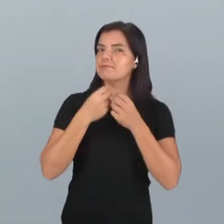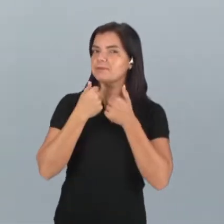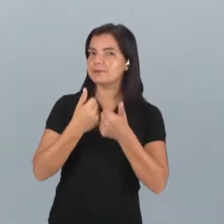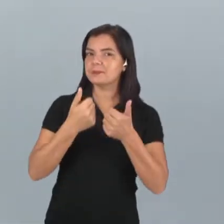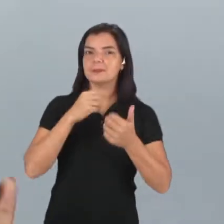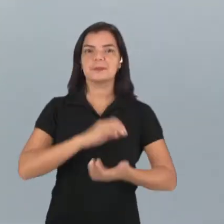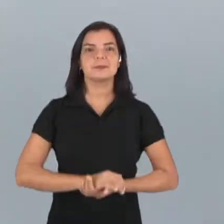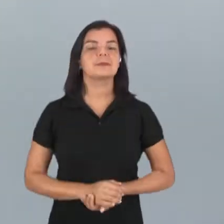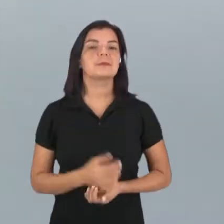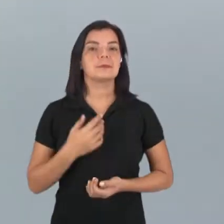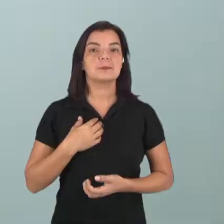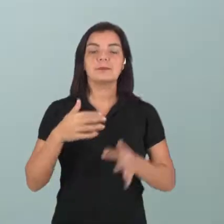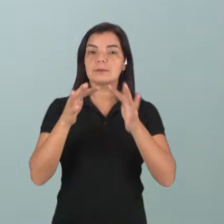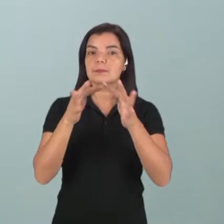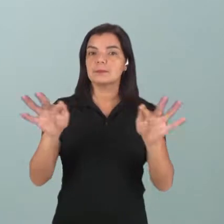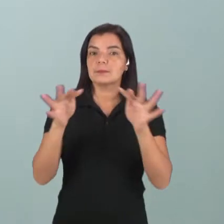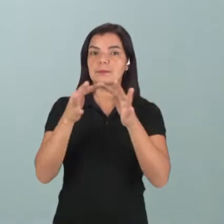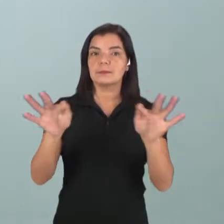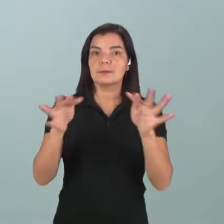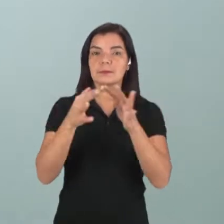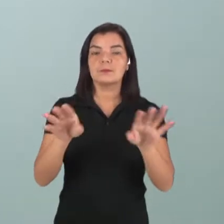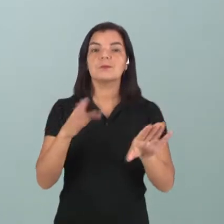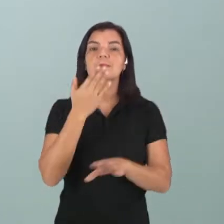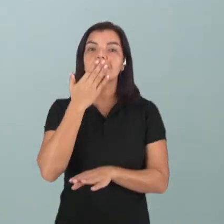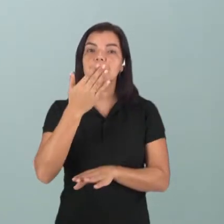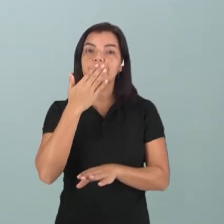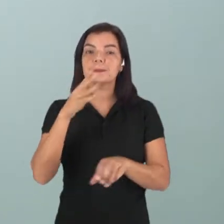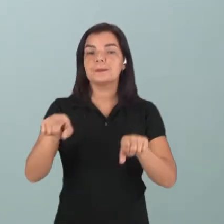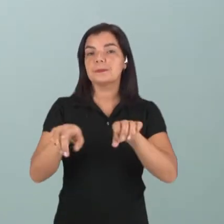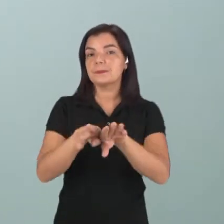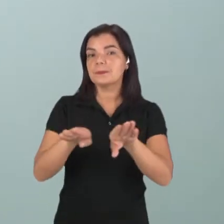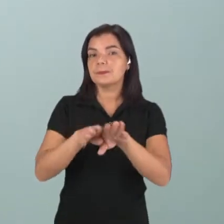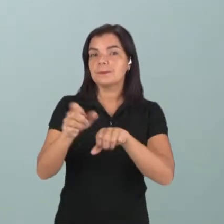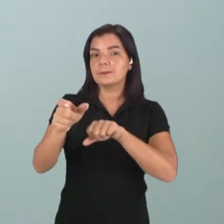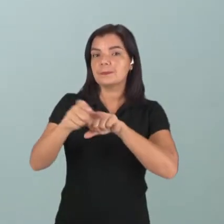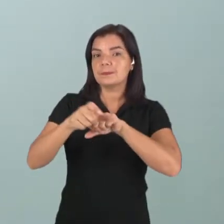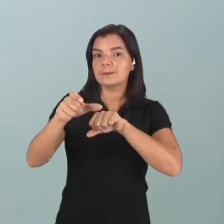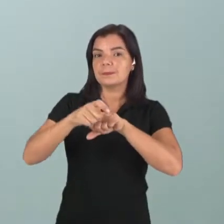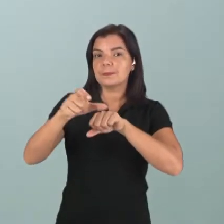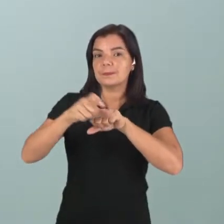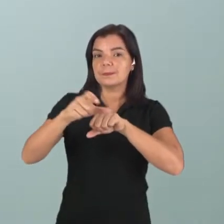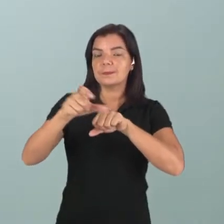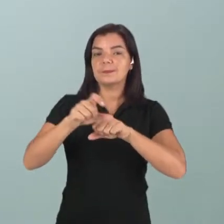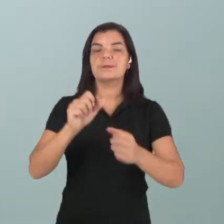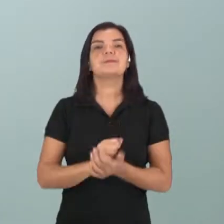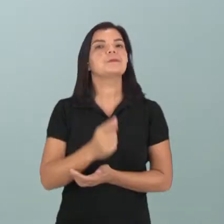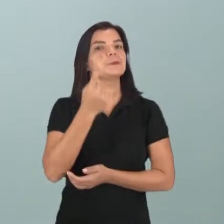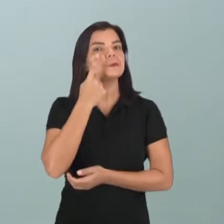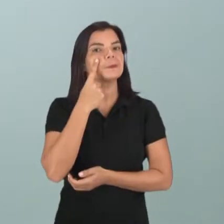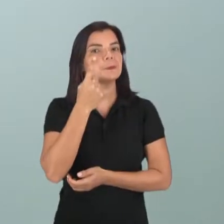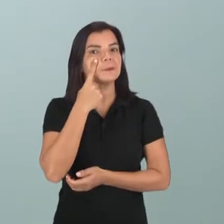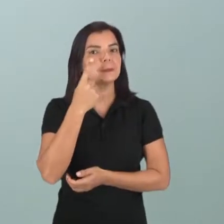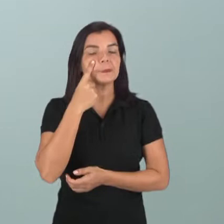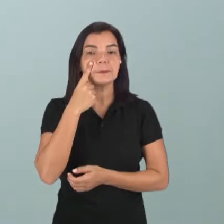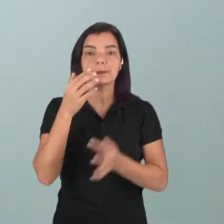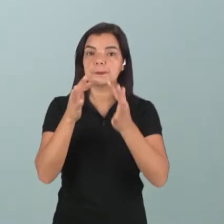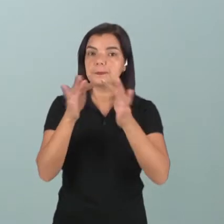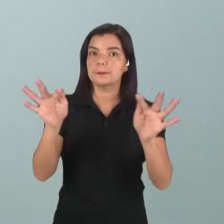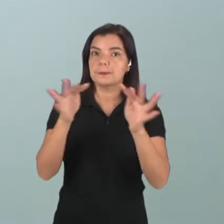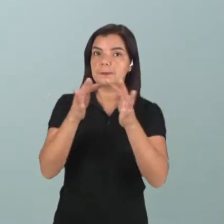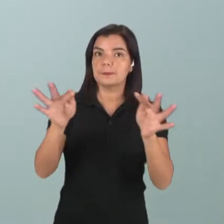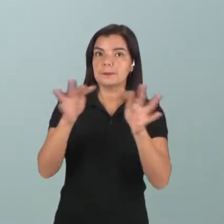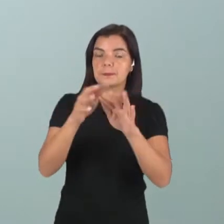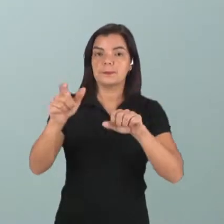Muito bem, as orações subordinadas do tipo substantiva, né? E ali nós vimos que as orações